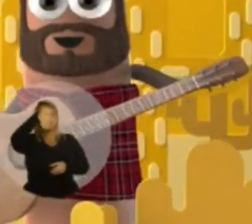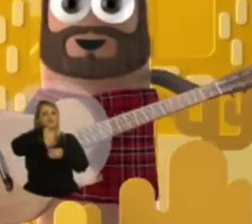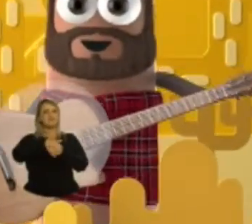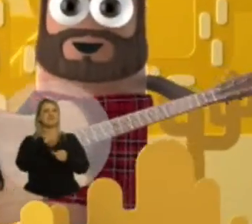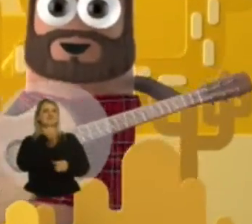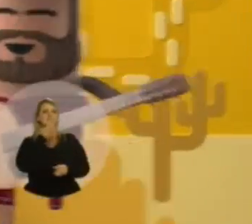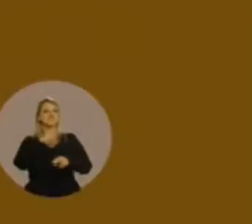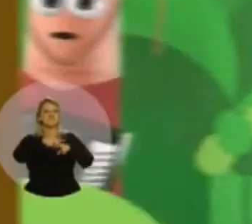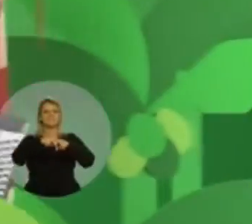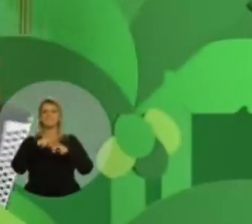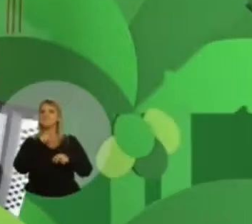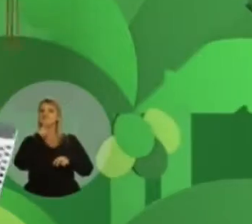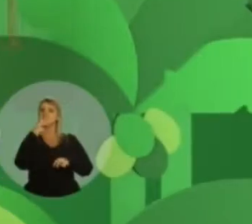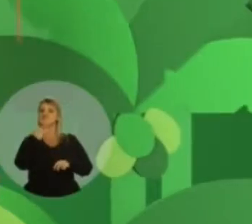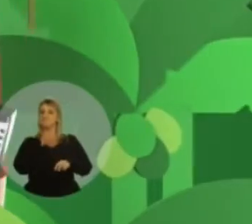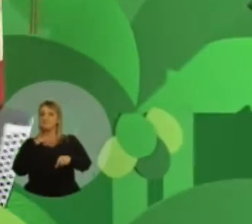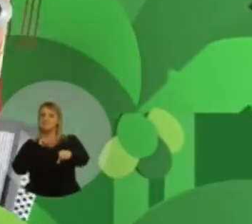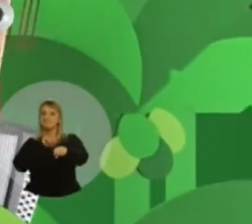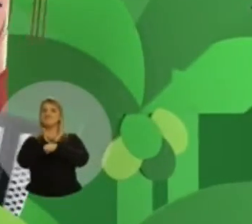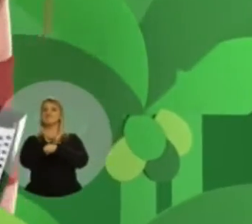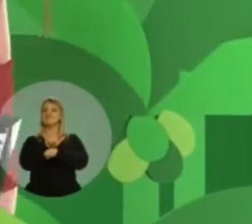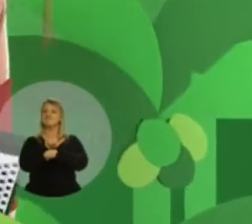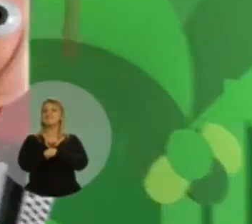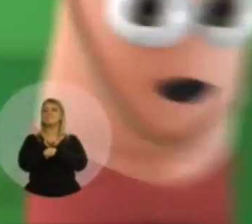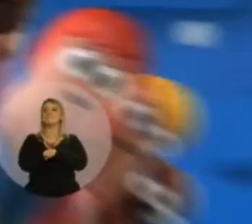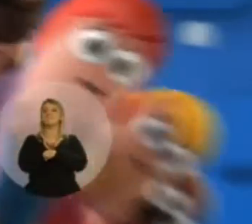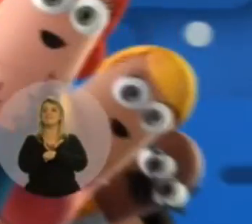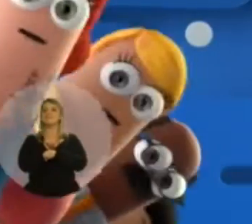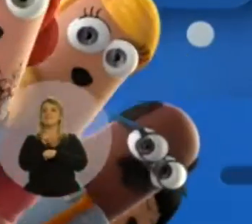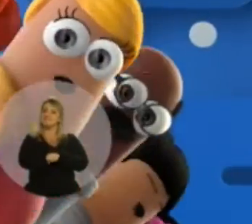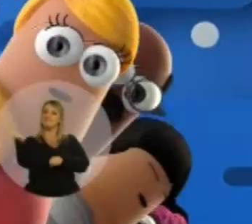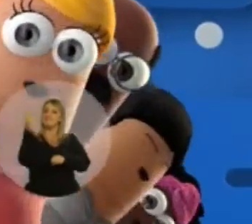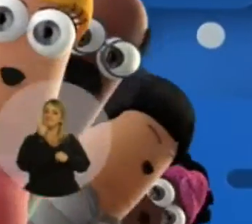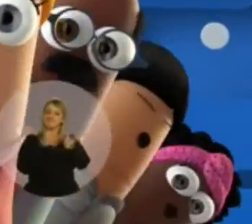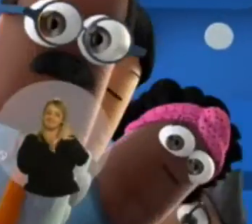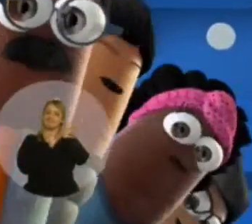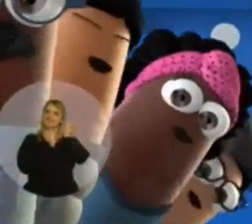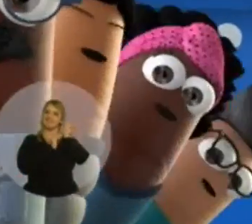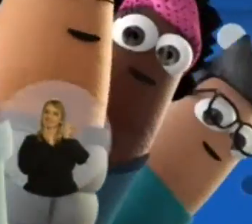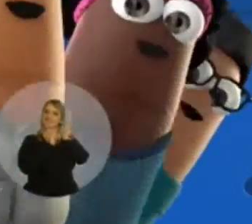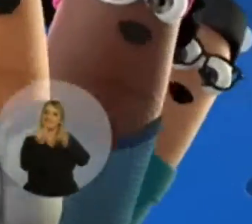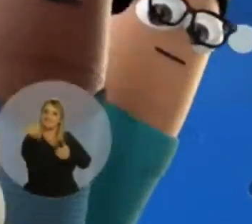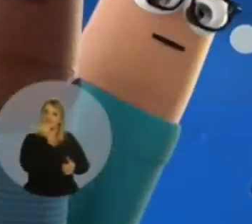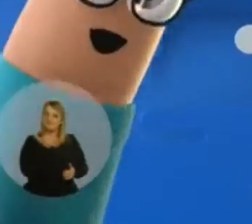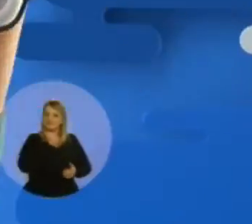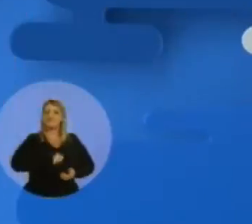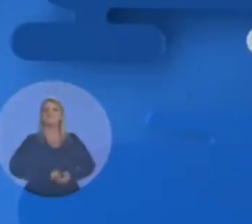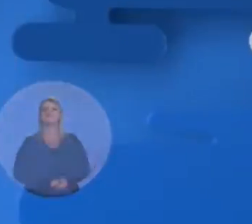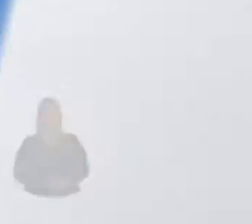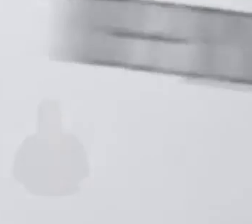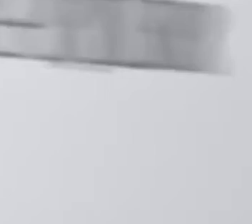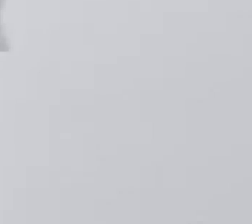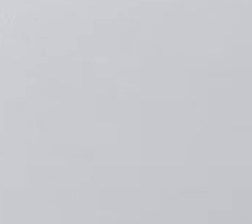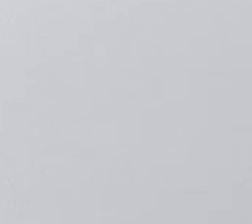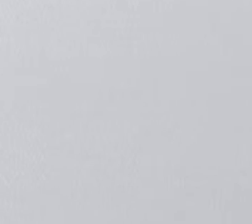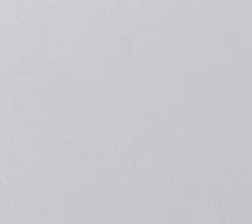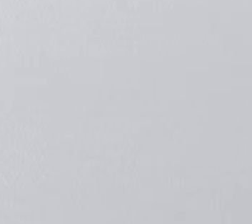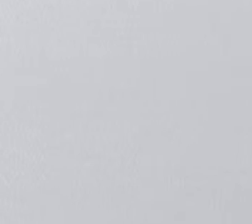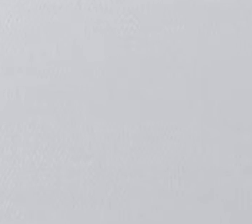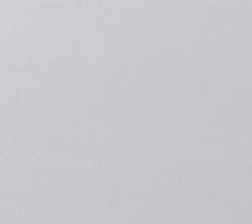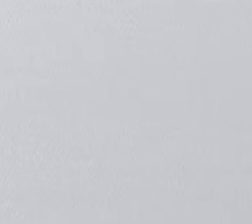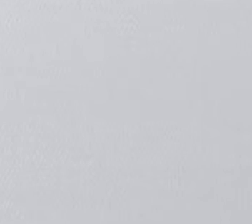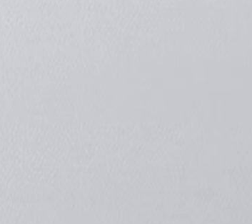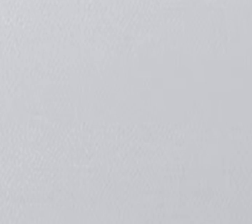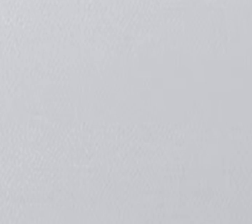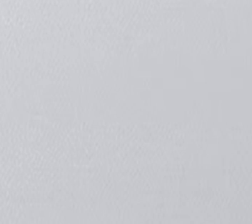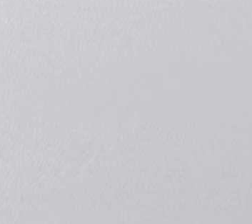volta muito bem. Por isso mesmo não pode faltar ninguém. Vem pra biometria, vem. Acesse o site do